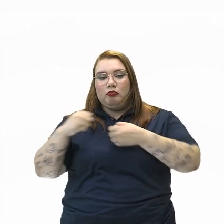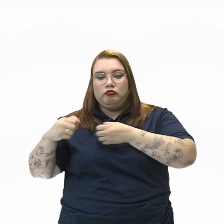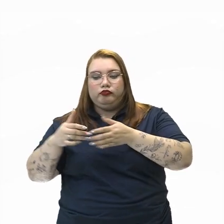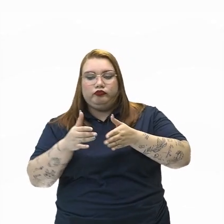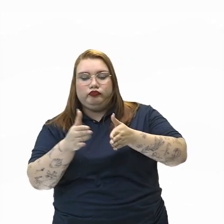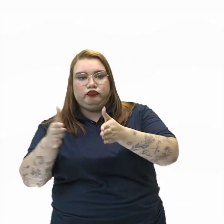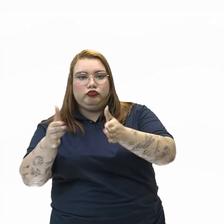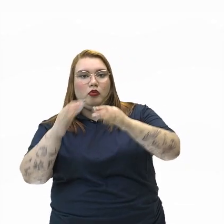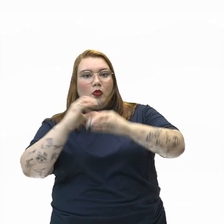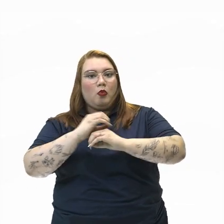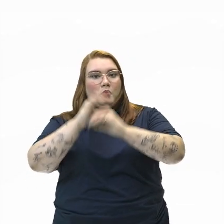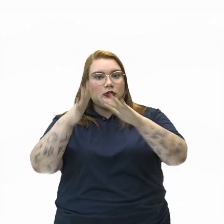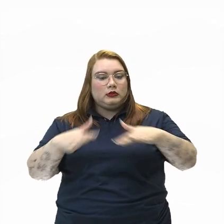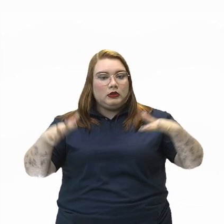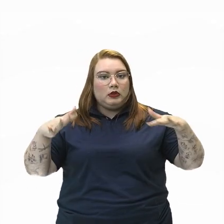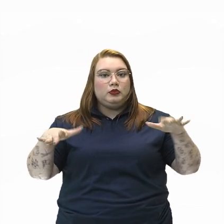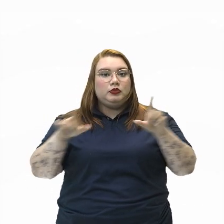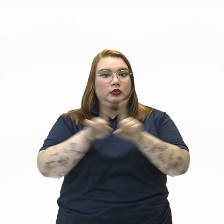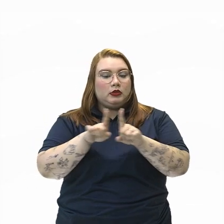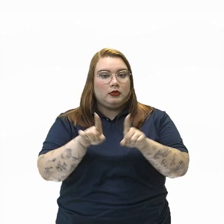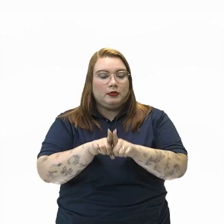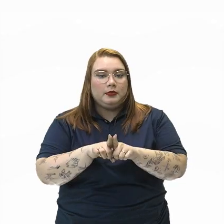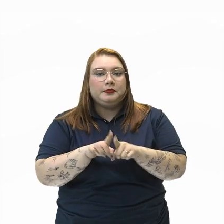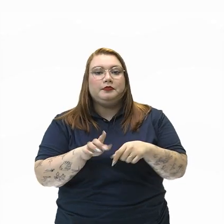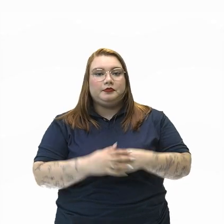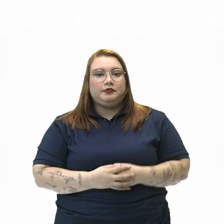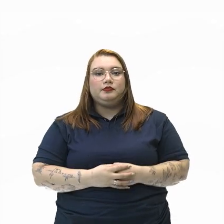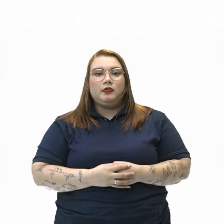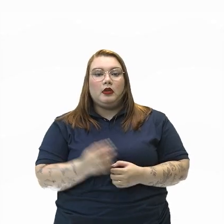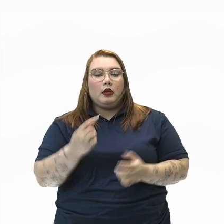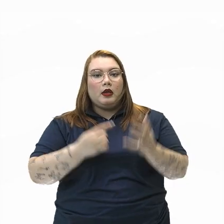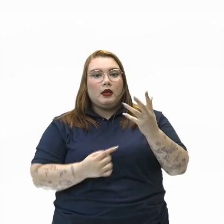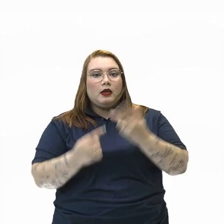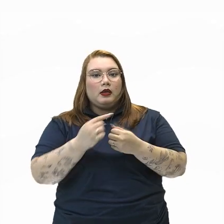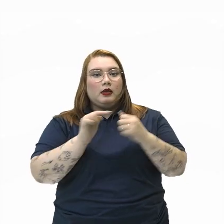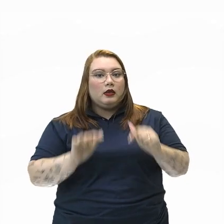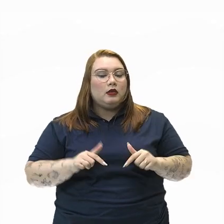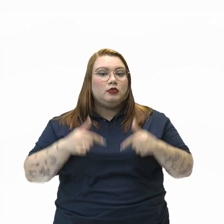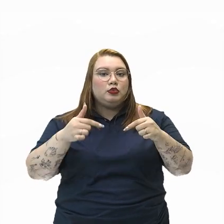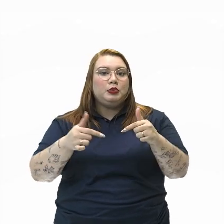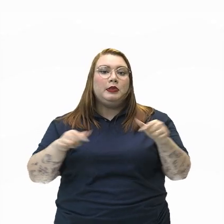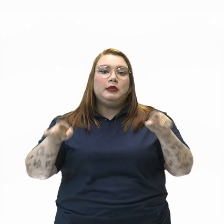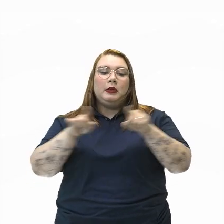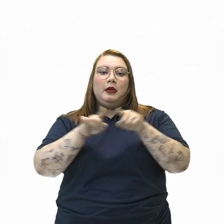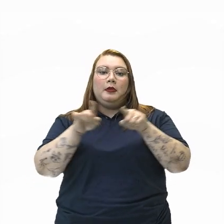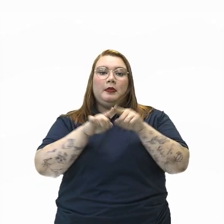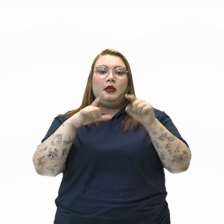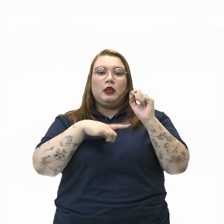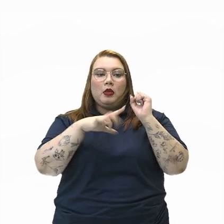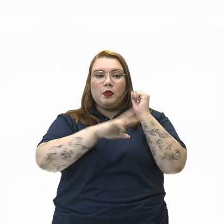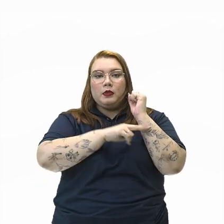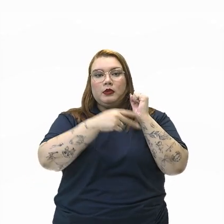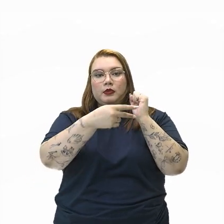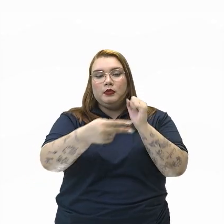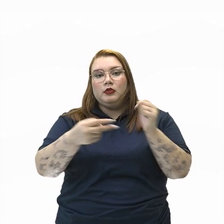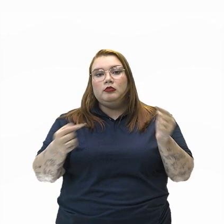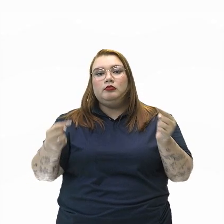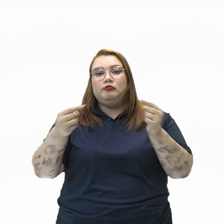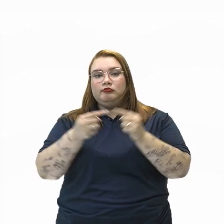rios, lagos e oceanos, né? Então, essas ações ali também vão impactar os ecossistemas de